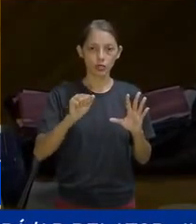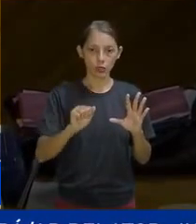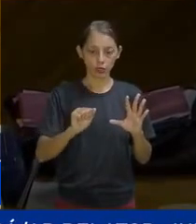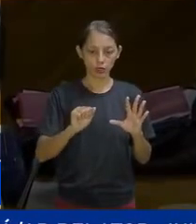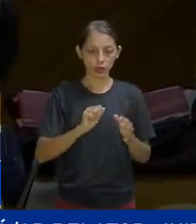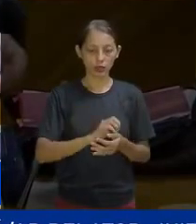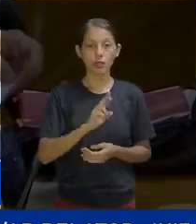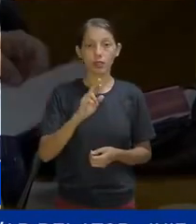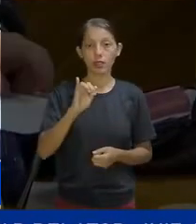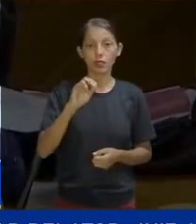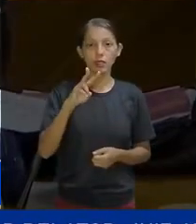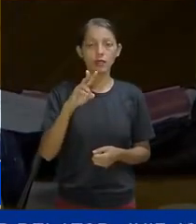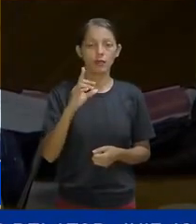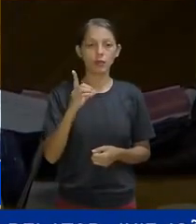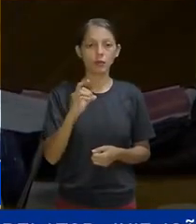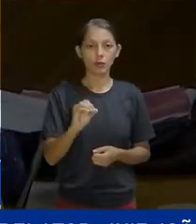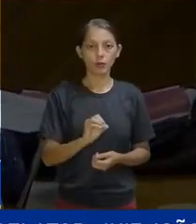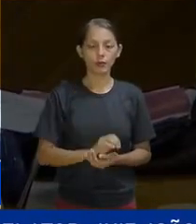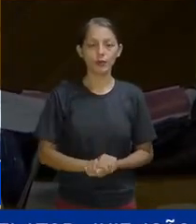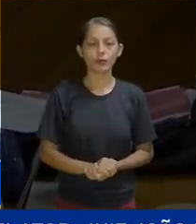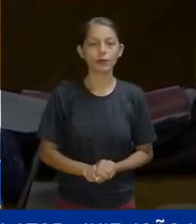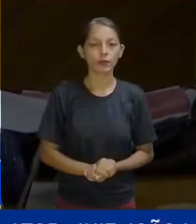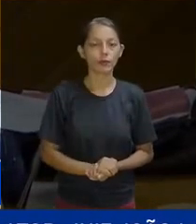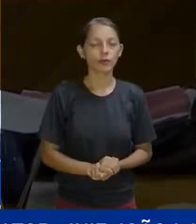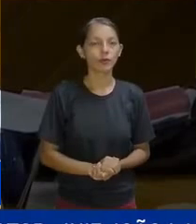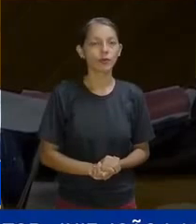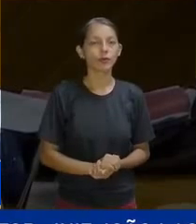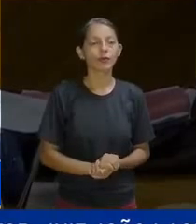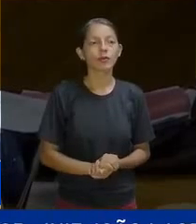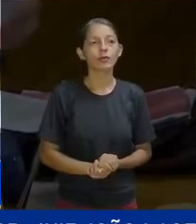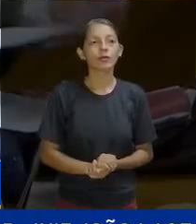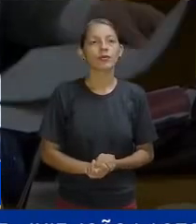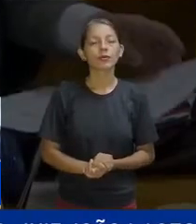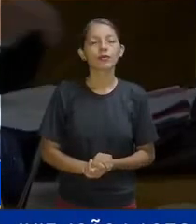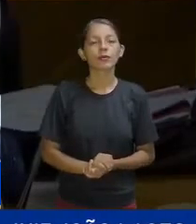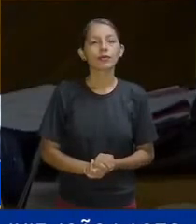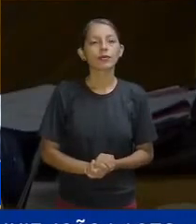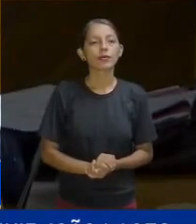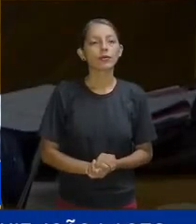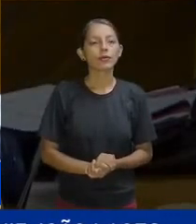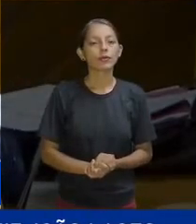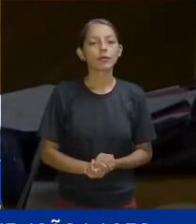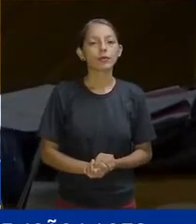Rivaldo Valente. Pois muito bem.